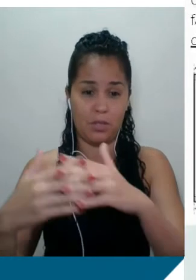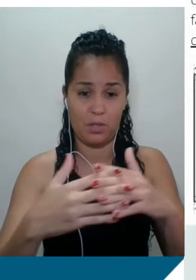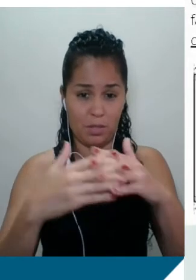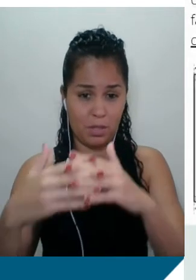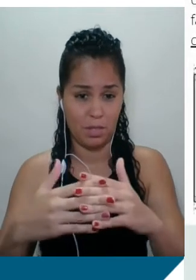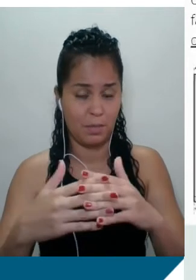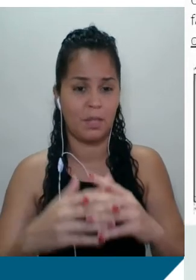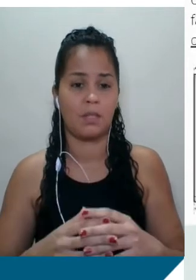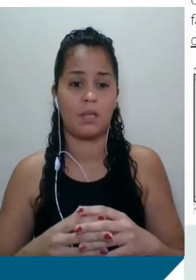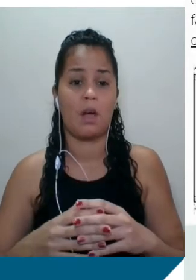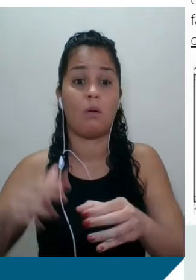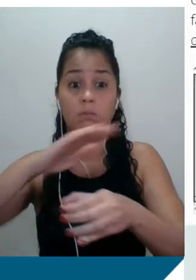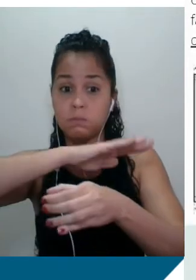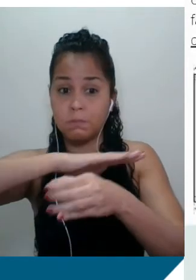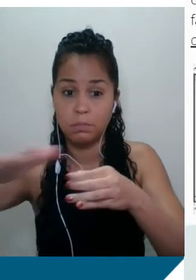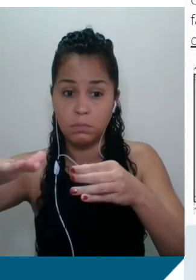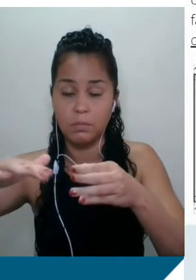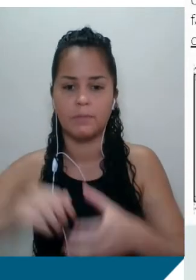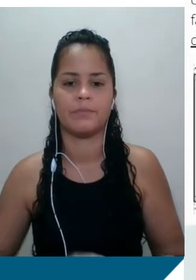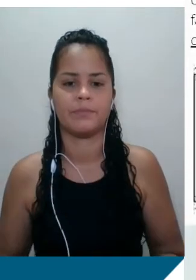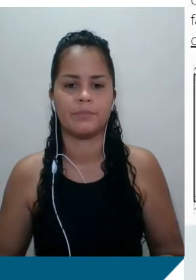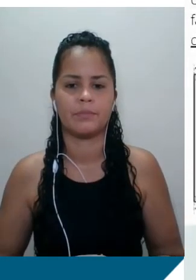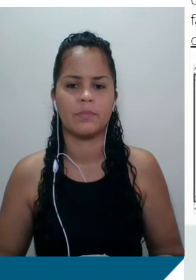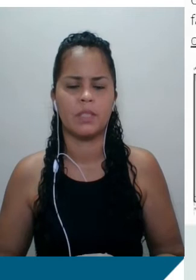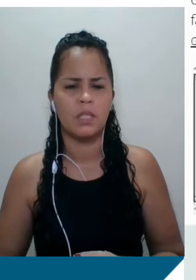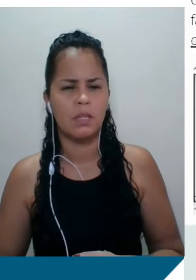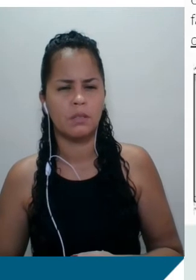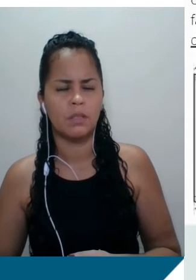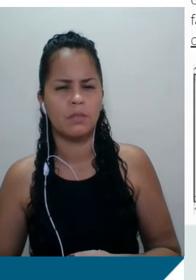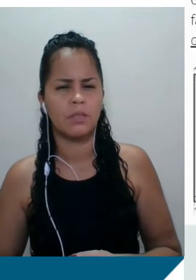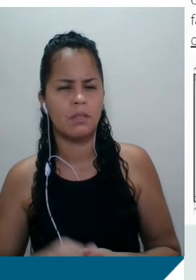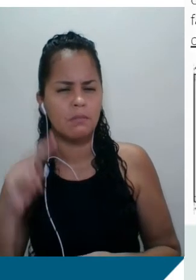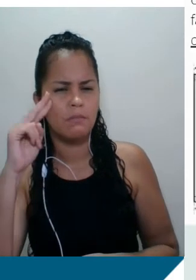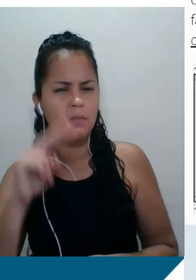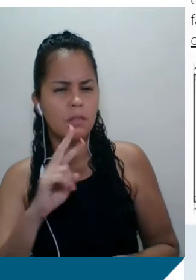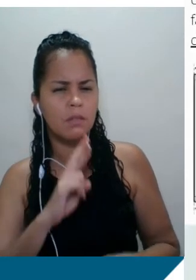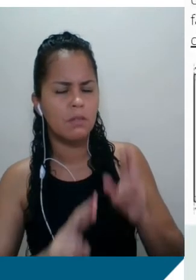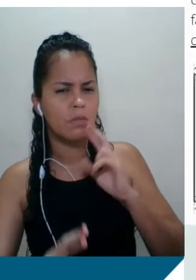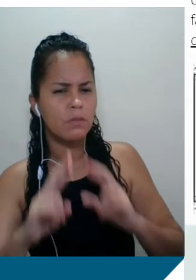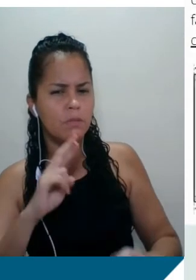seja, caminhões cheios. E aí, se a gente der uma olhada nos caminhões, nas